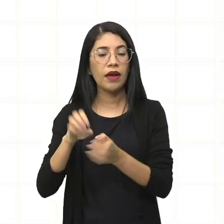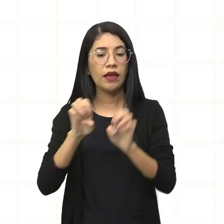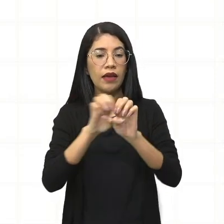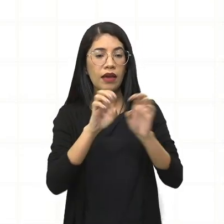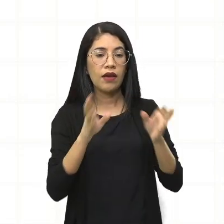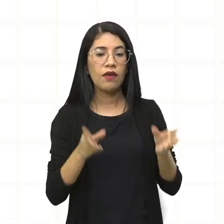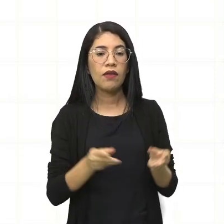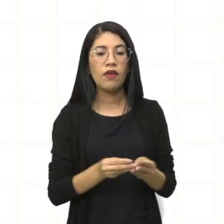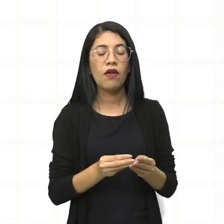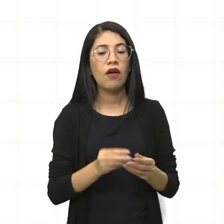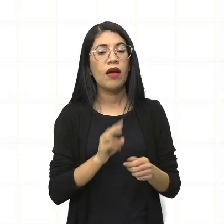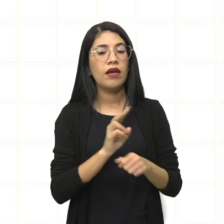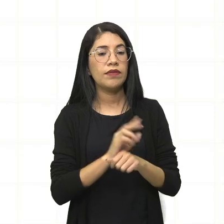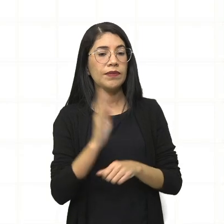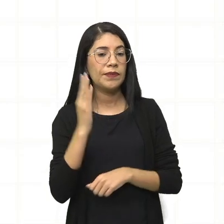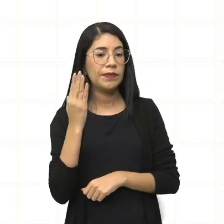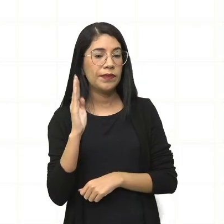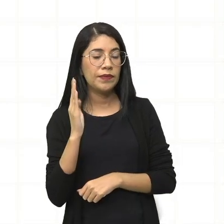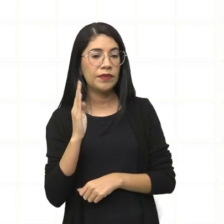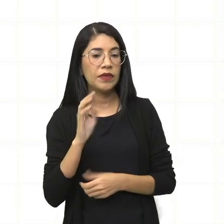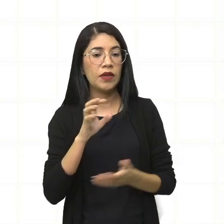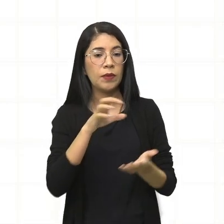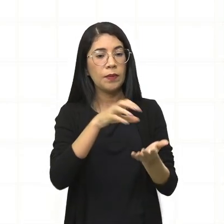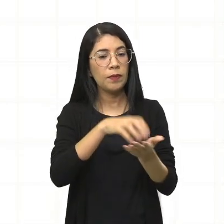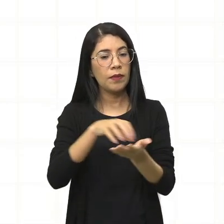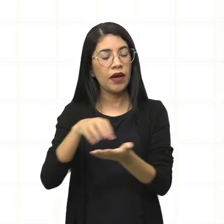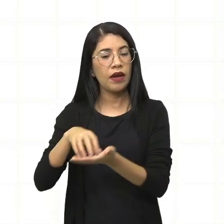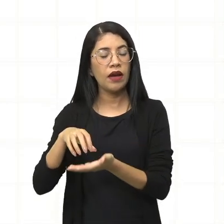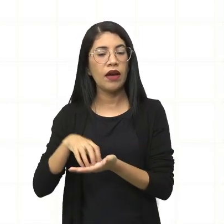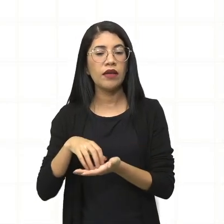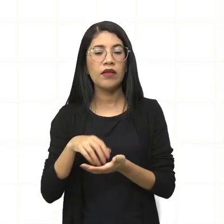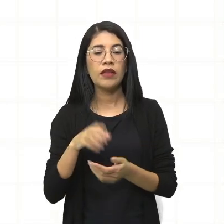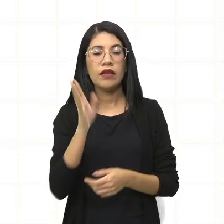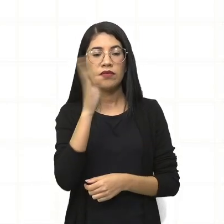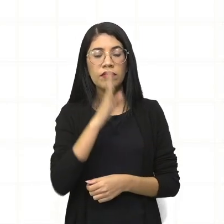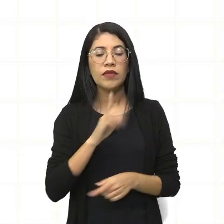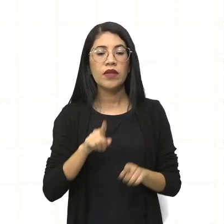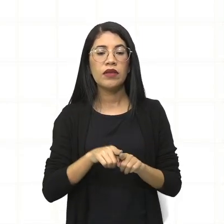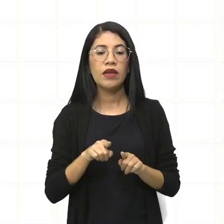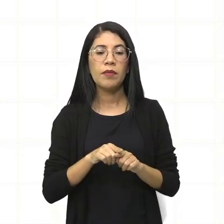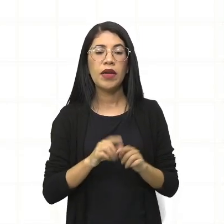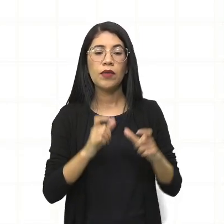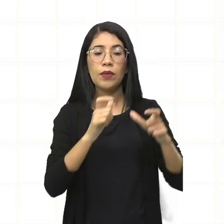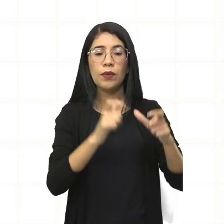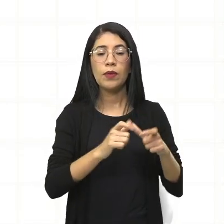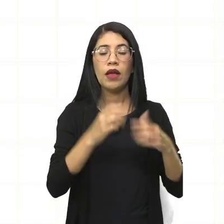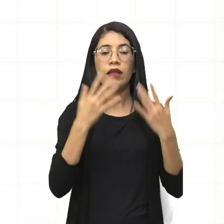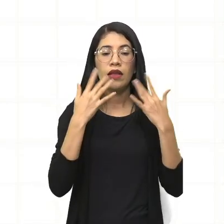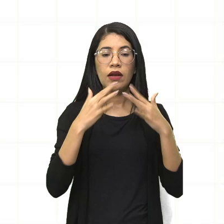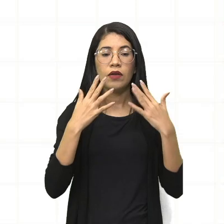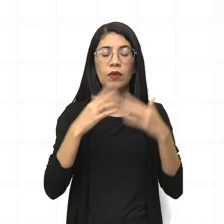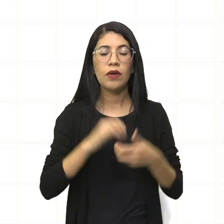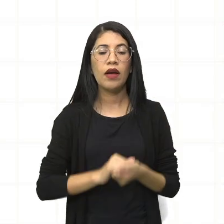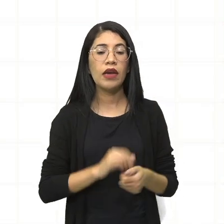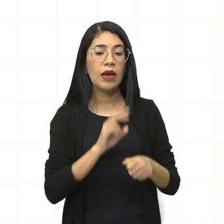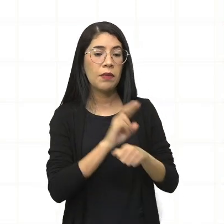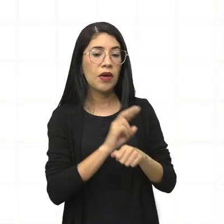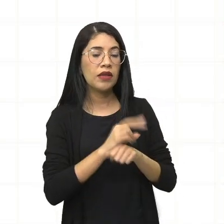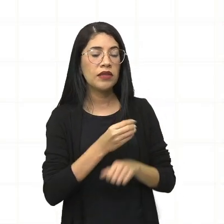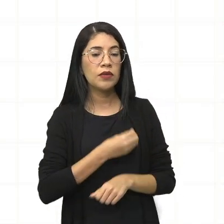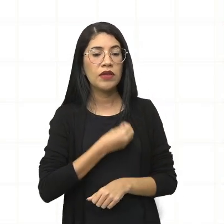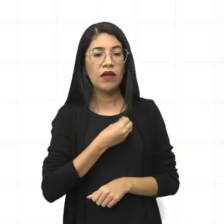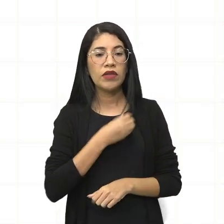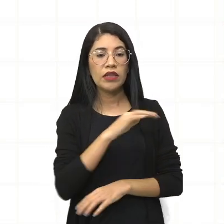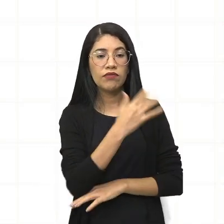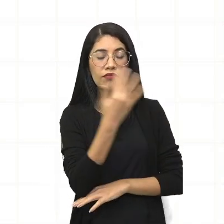ecológicas, as reservas biológicas, os parques nacionais, o monumento natural e o refúgio da vida silvestre. Então